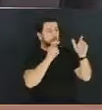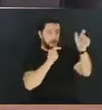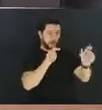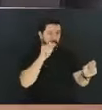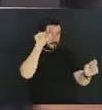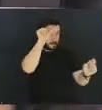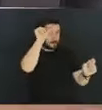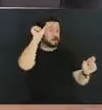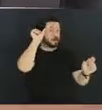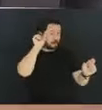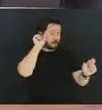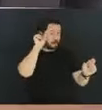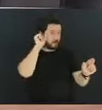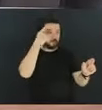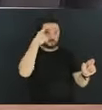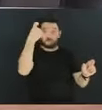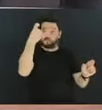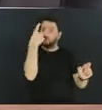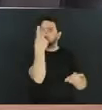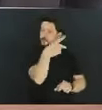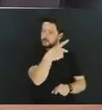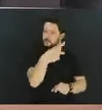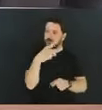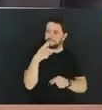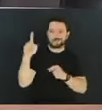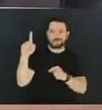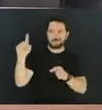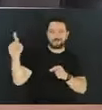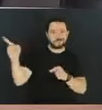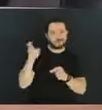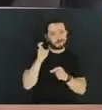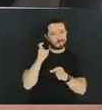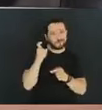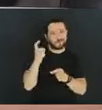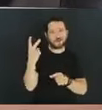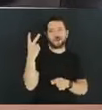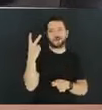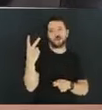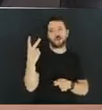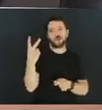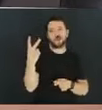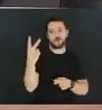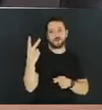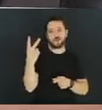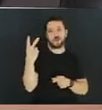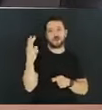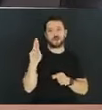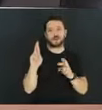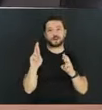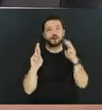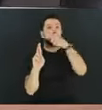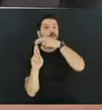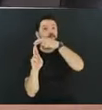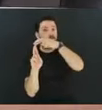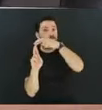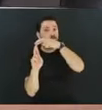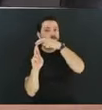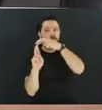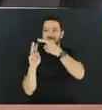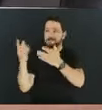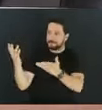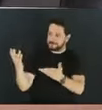Nós também agradecemos, né, a presença das nossas duas convidadas.